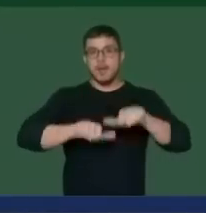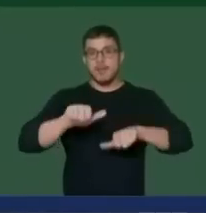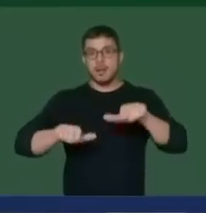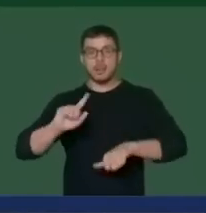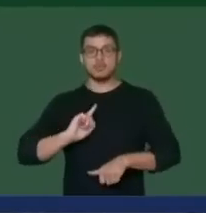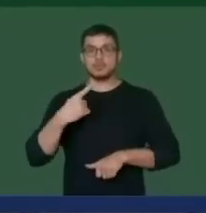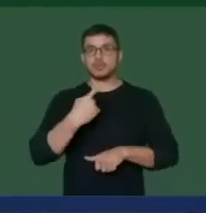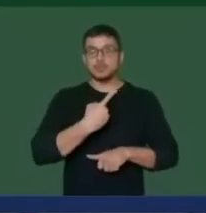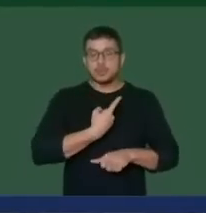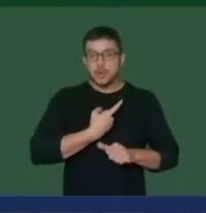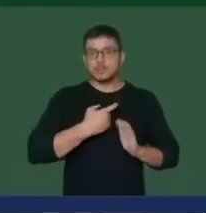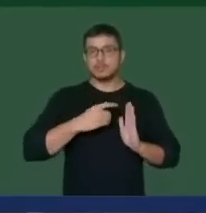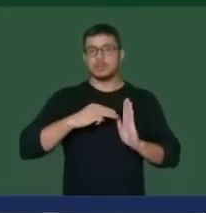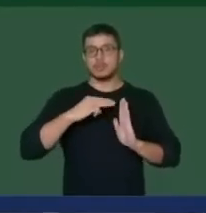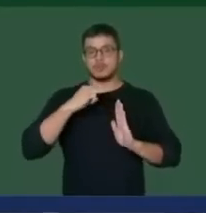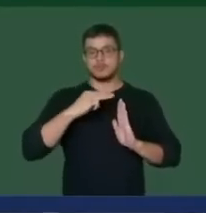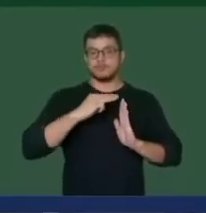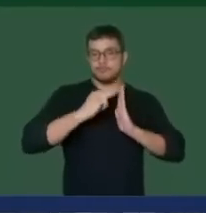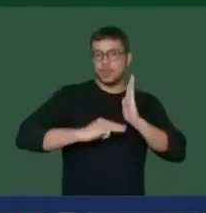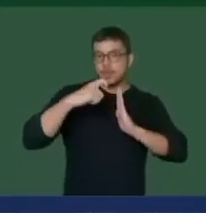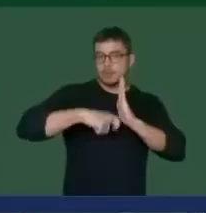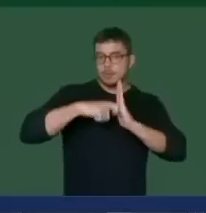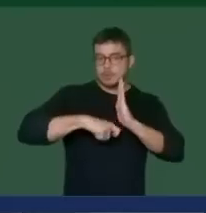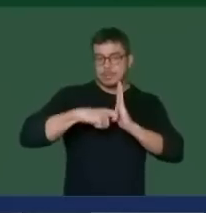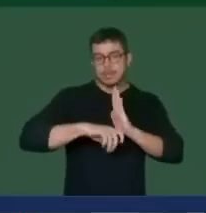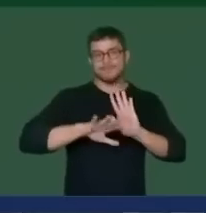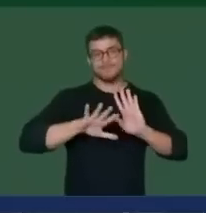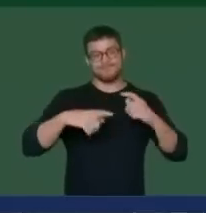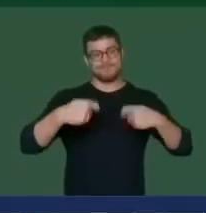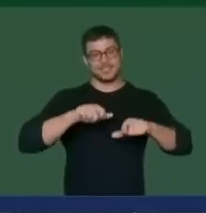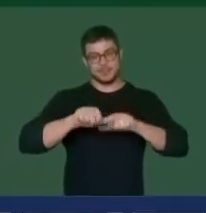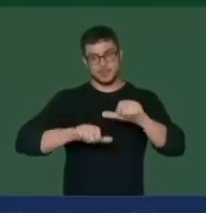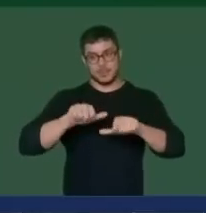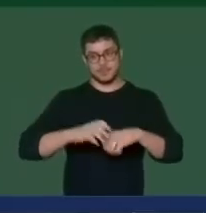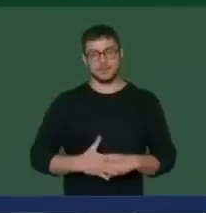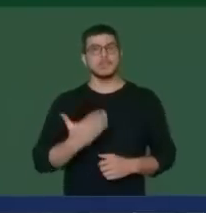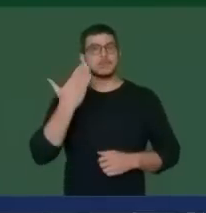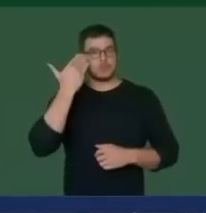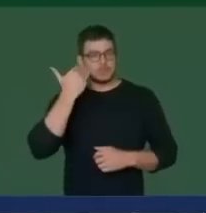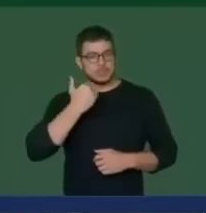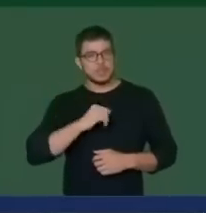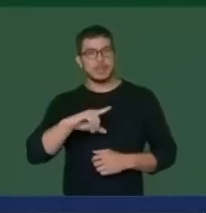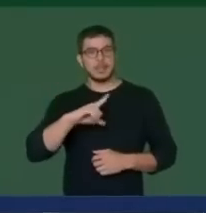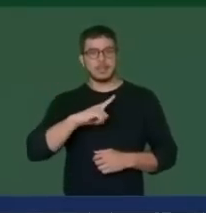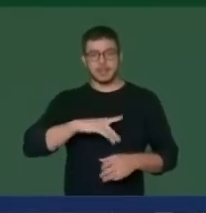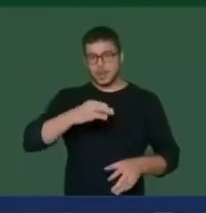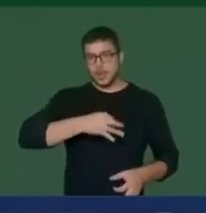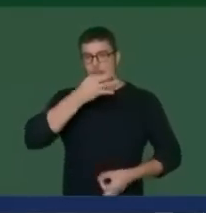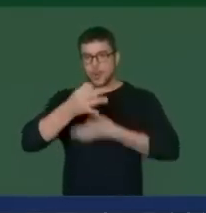modelo tributário. Não tenho dúvidas que vamos divergir, mas vamos também